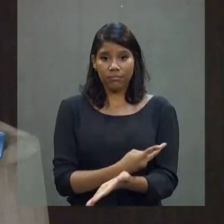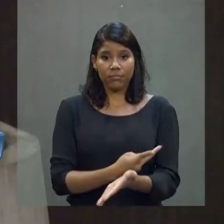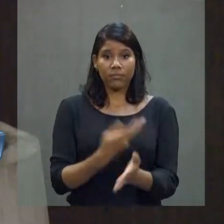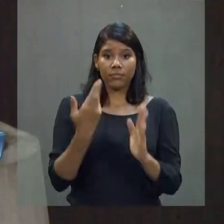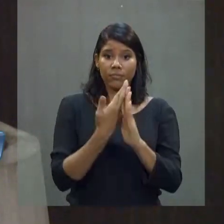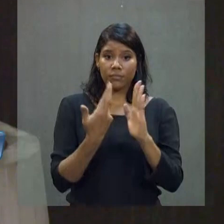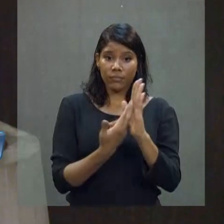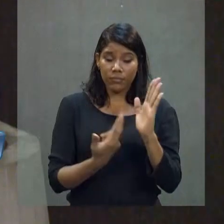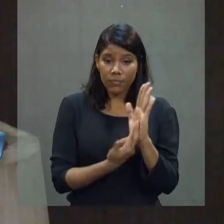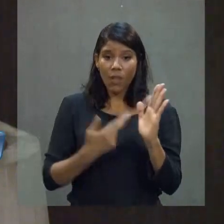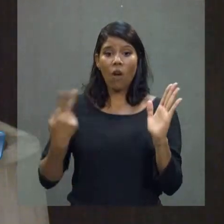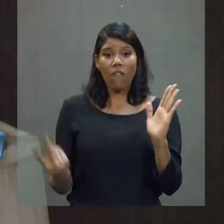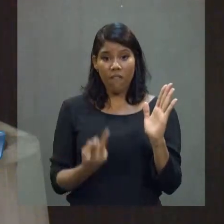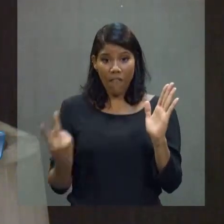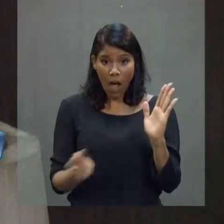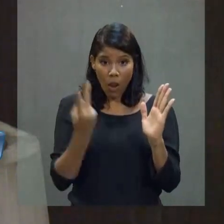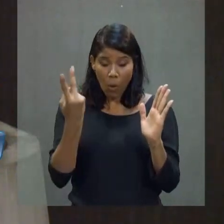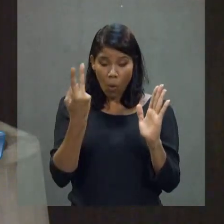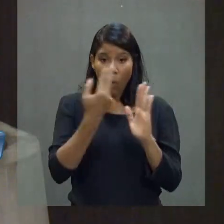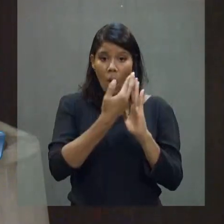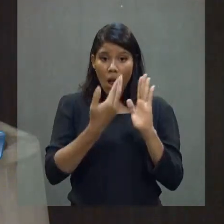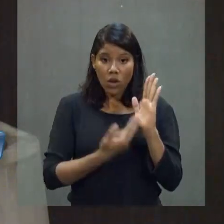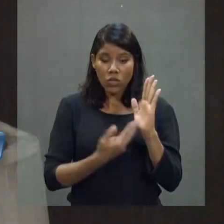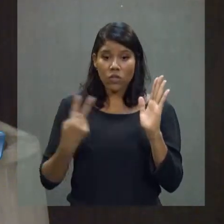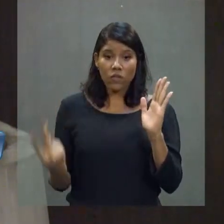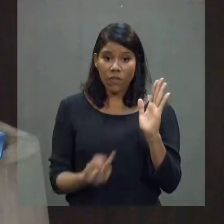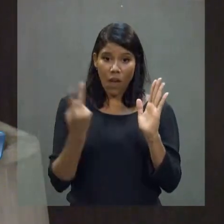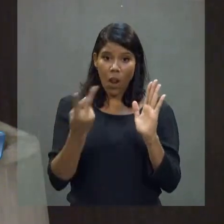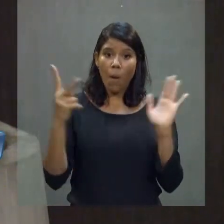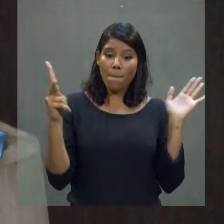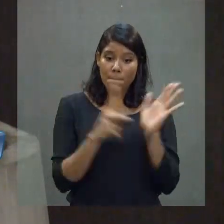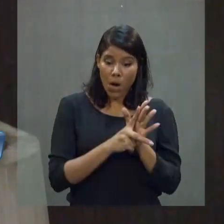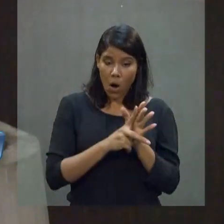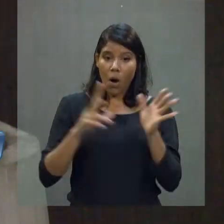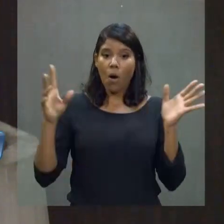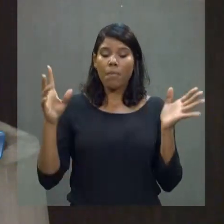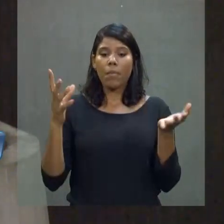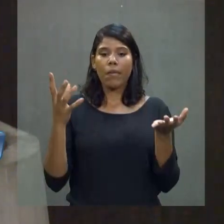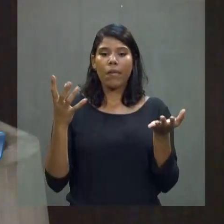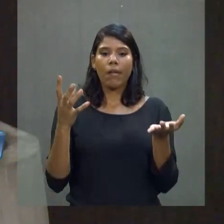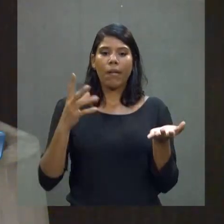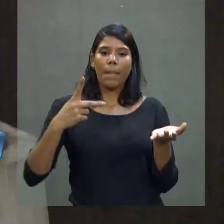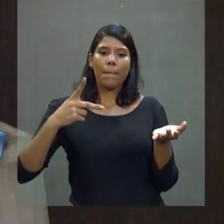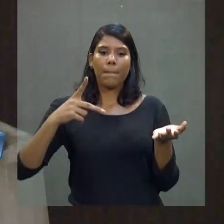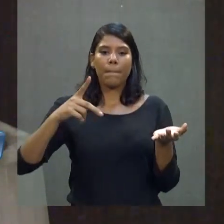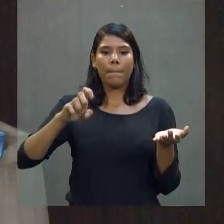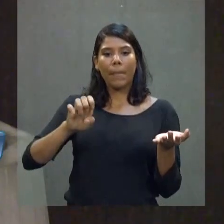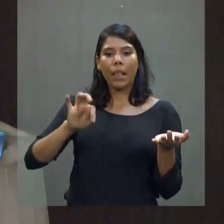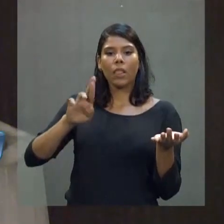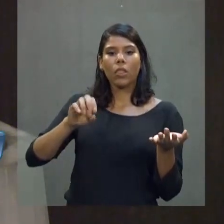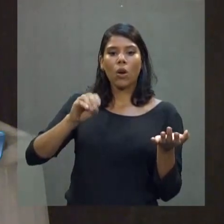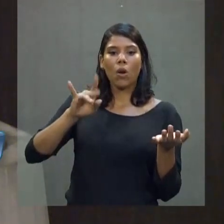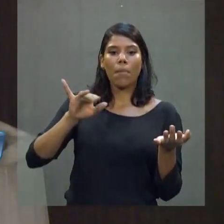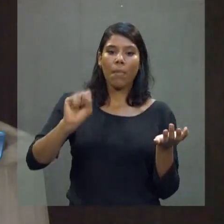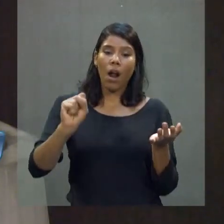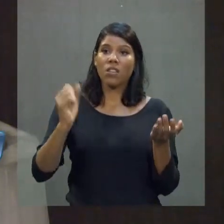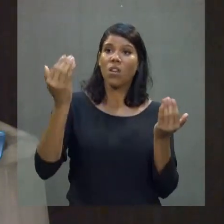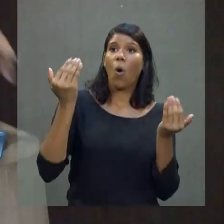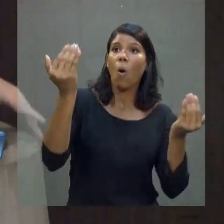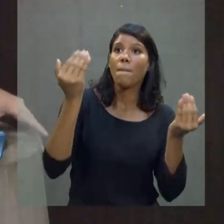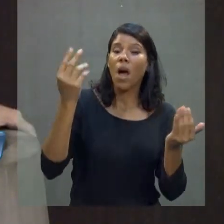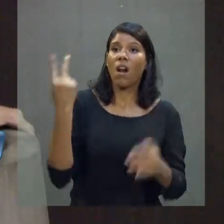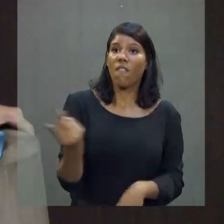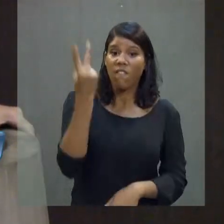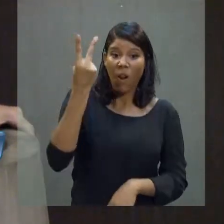regime de preços adotado pela Petrobras, de equiparação, de variação com valor internacional,